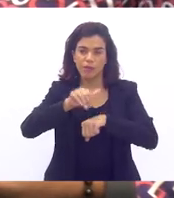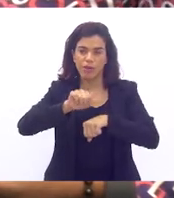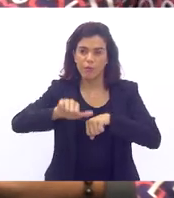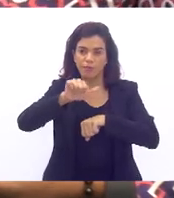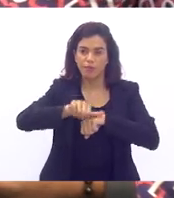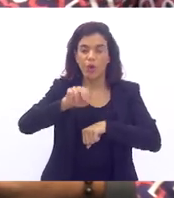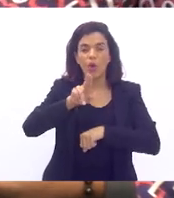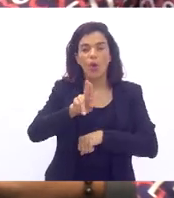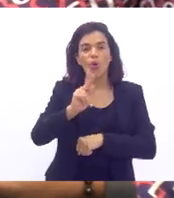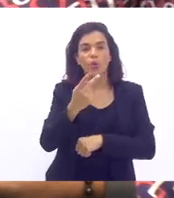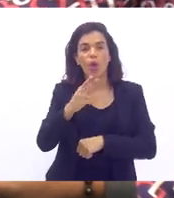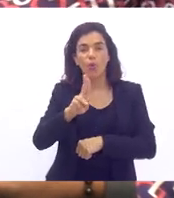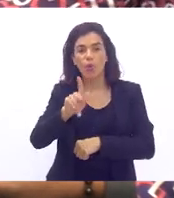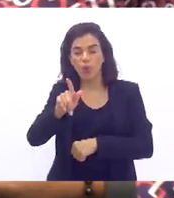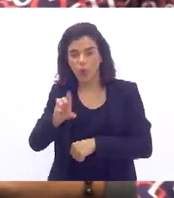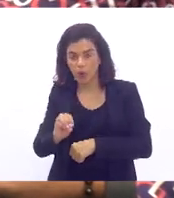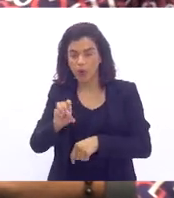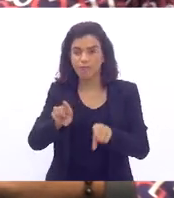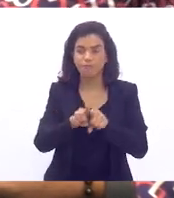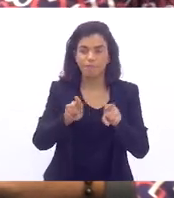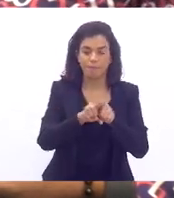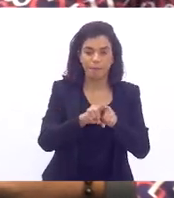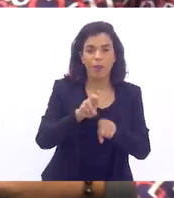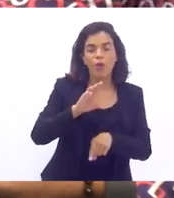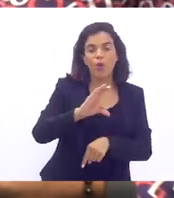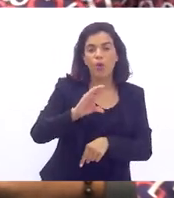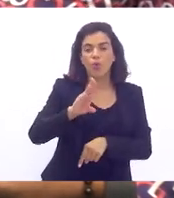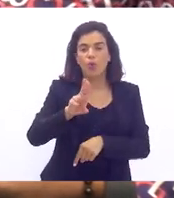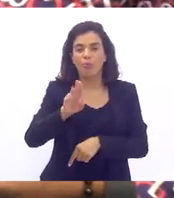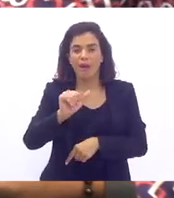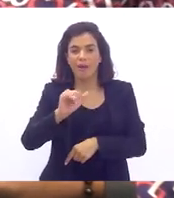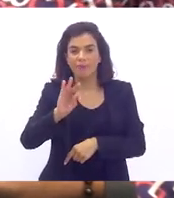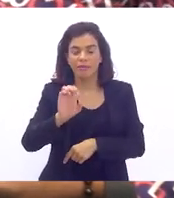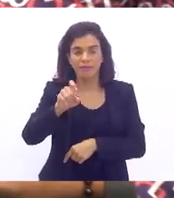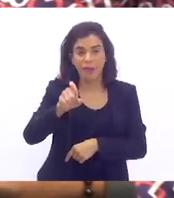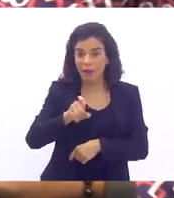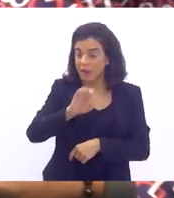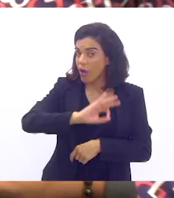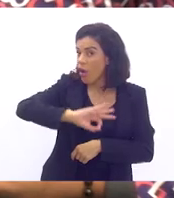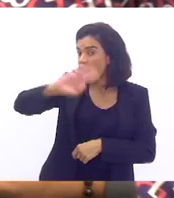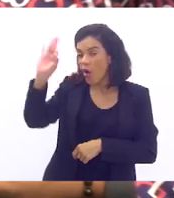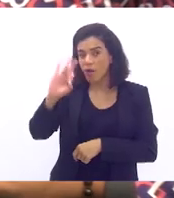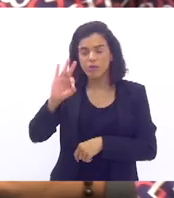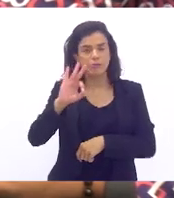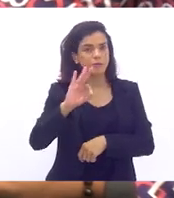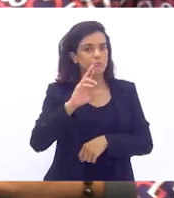da Hugo junto com a técnica ele tá tendo um ótimo resultado